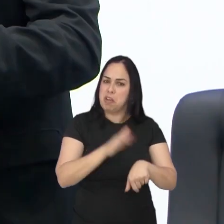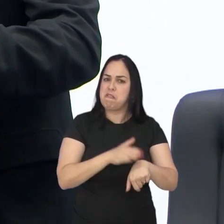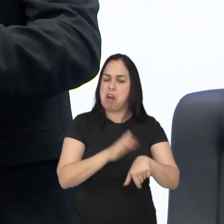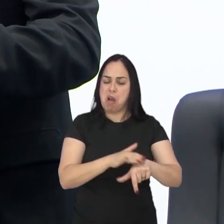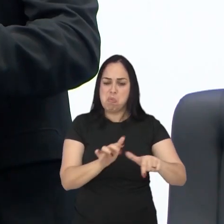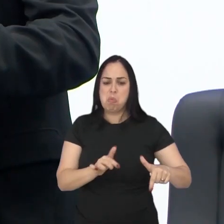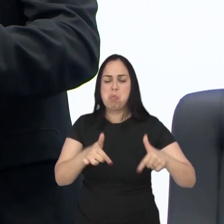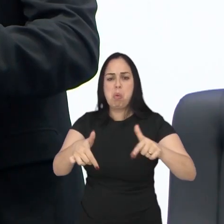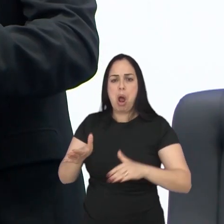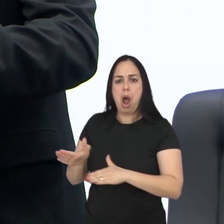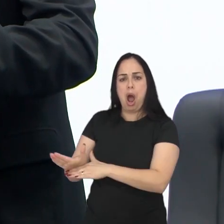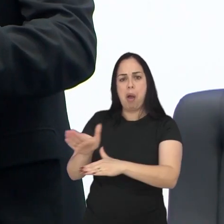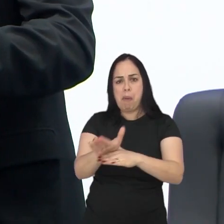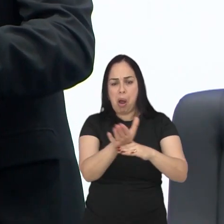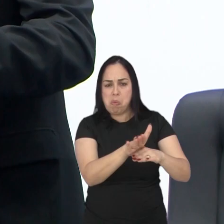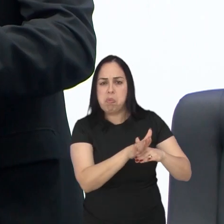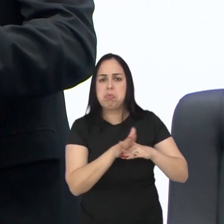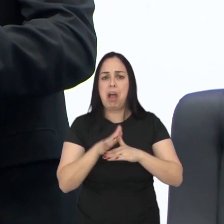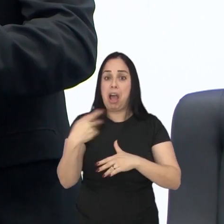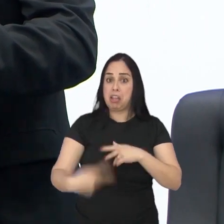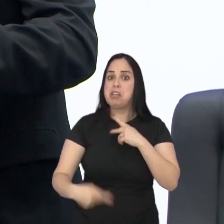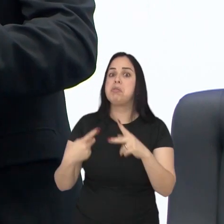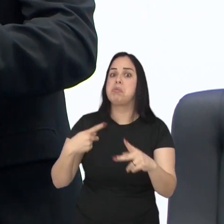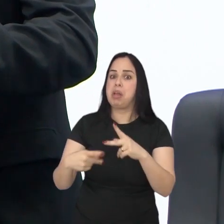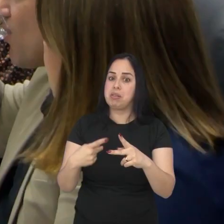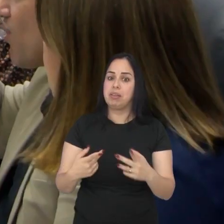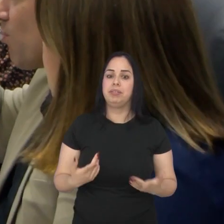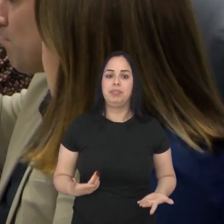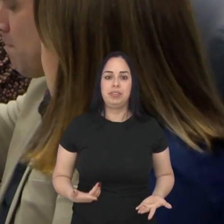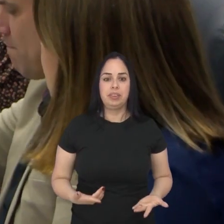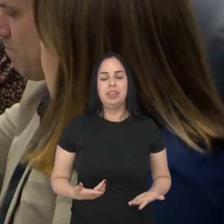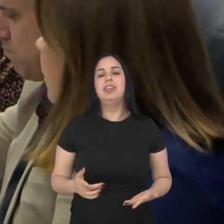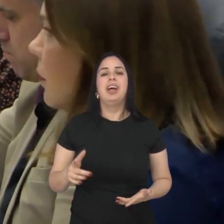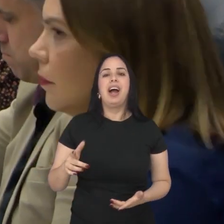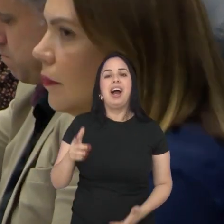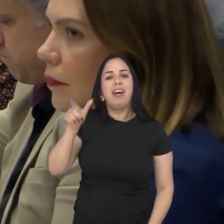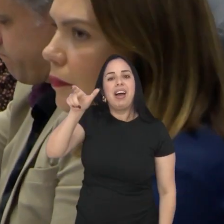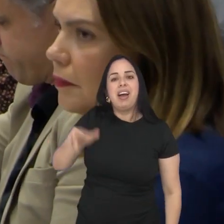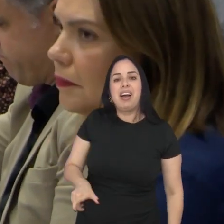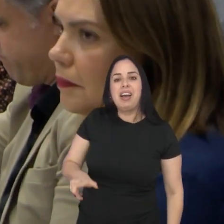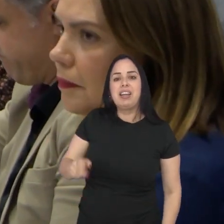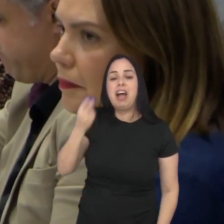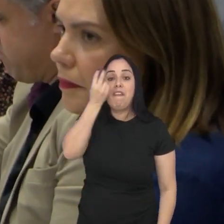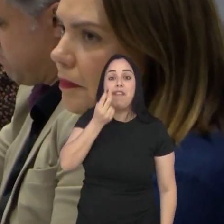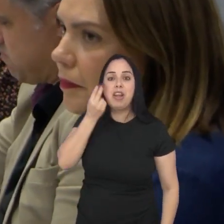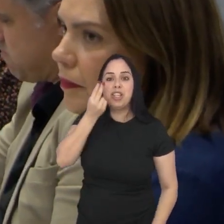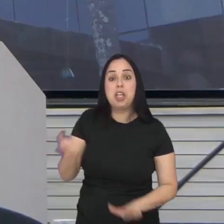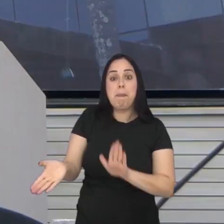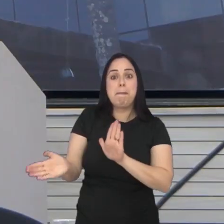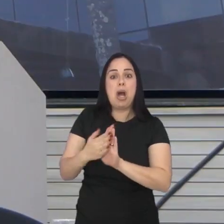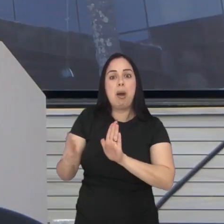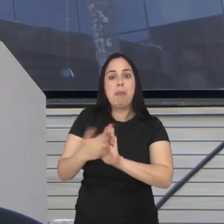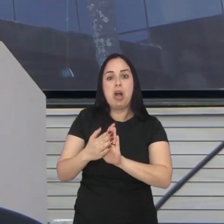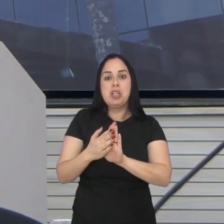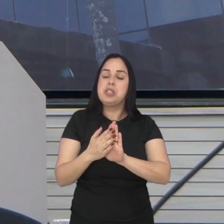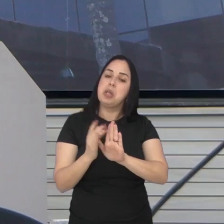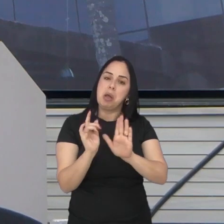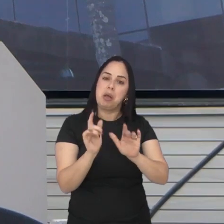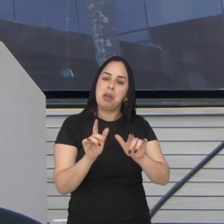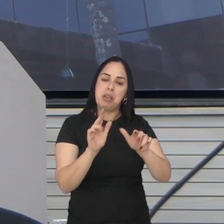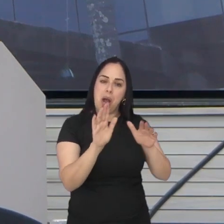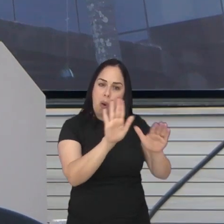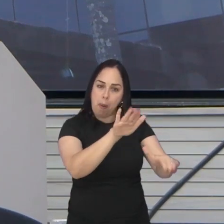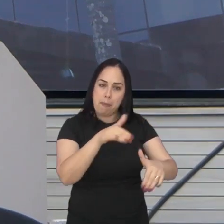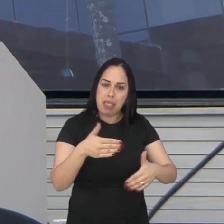que contribuem com boas ações em São José dos Campos. A concessão da medalha foi iniciativa do vereador Marcelo